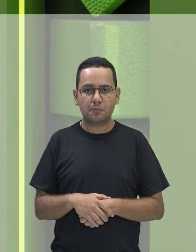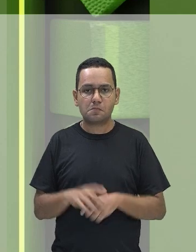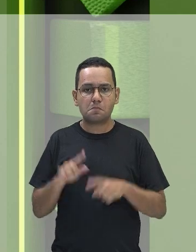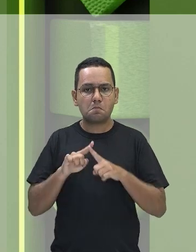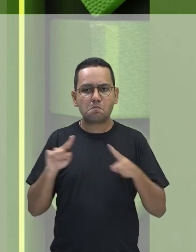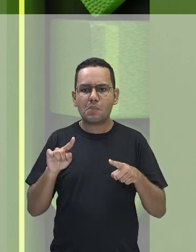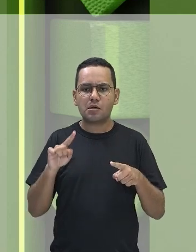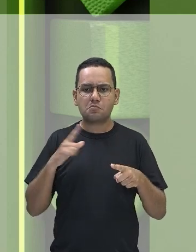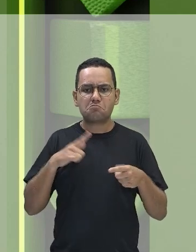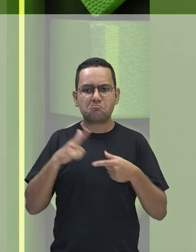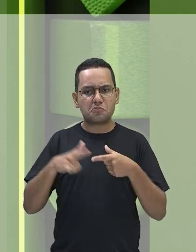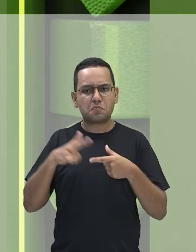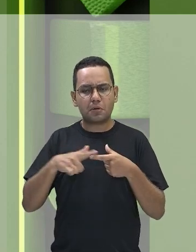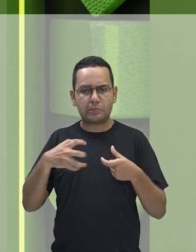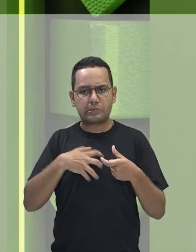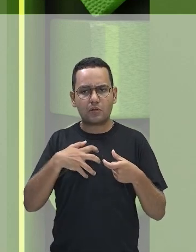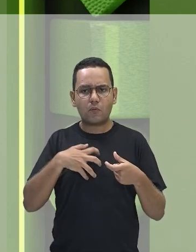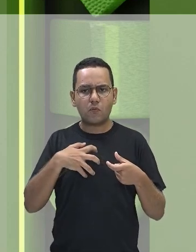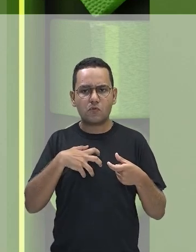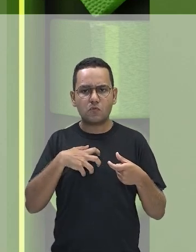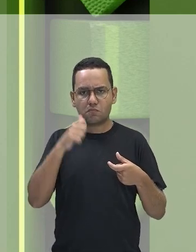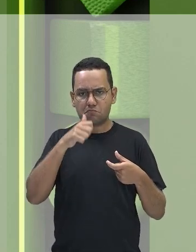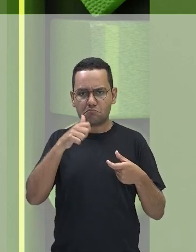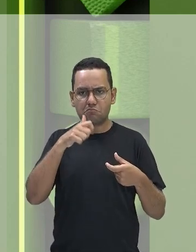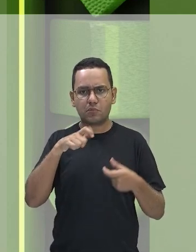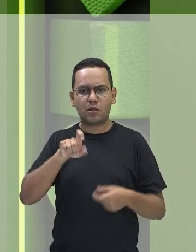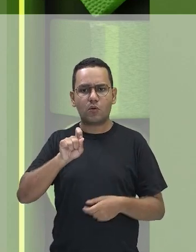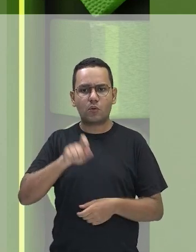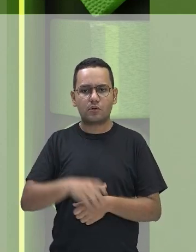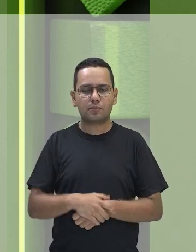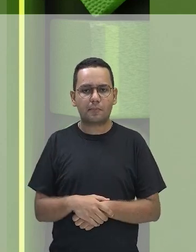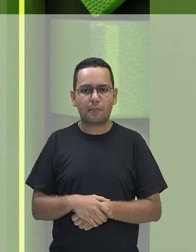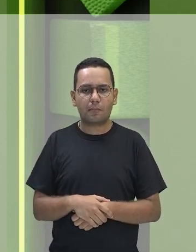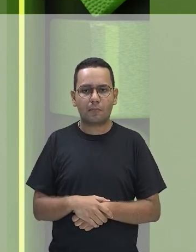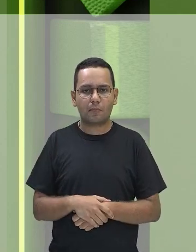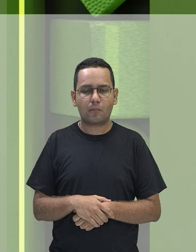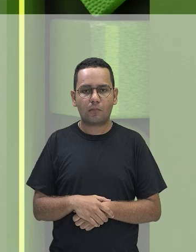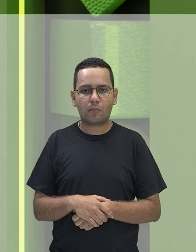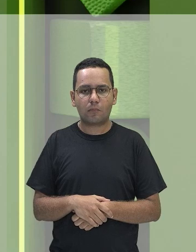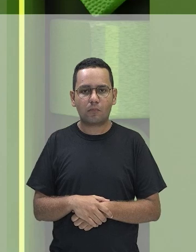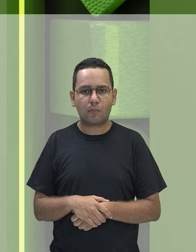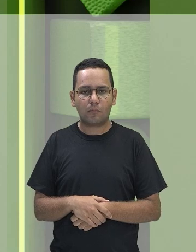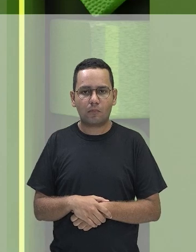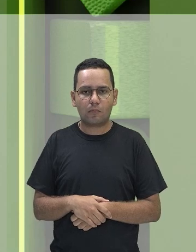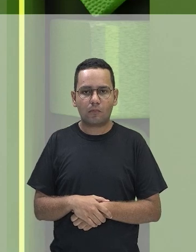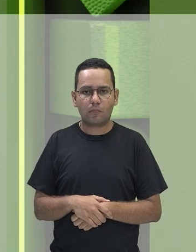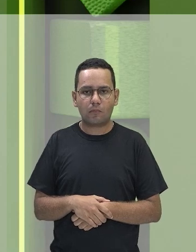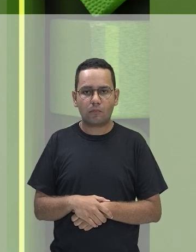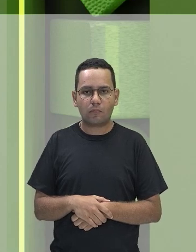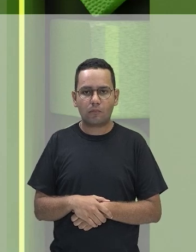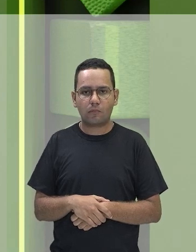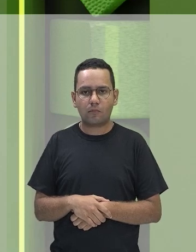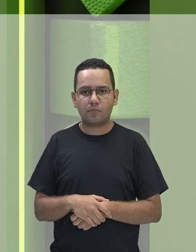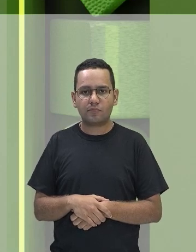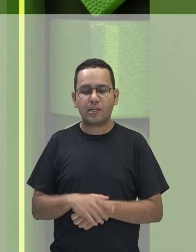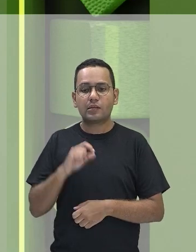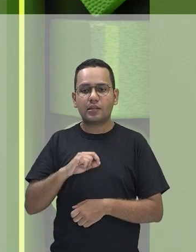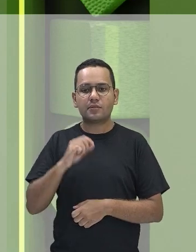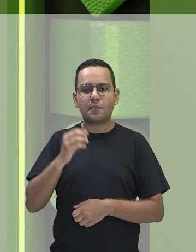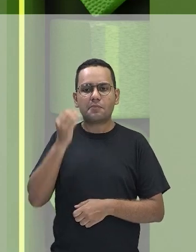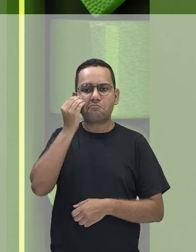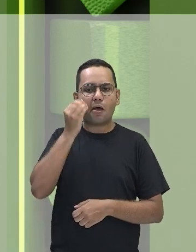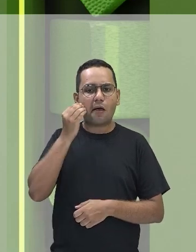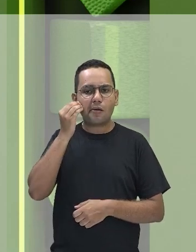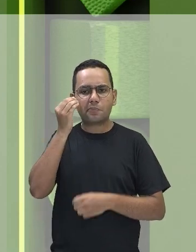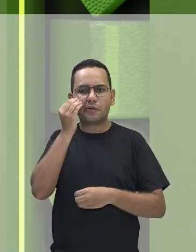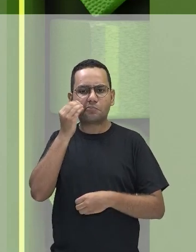mais frequentes nas mulheres que sofrem da síndrome de ovários policísticos é o aparecimento da acne tardia. O que é isso?